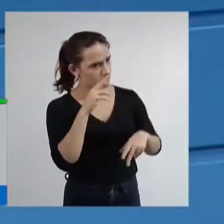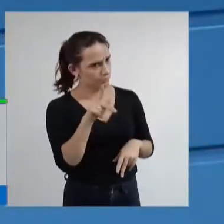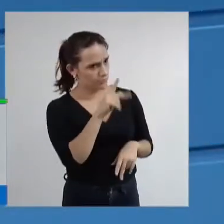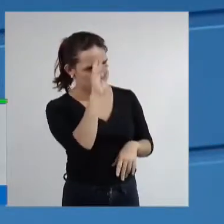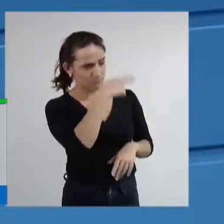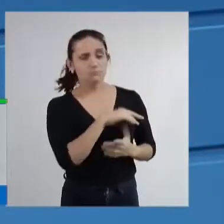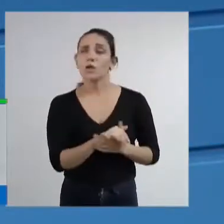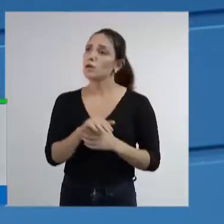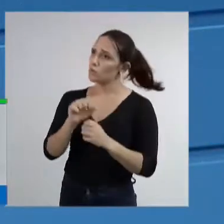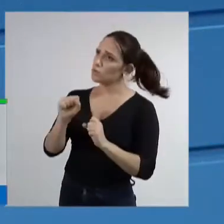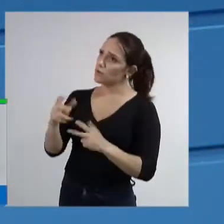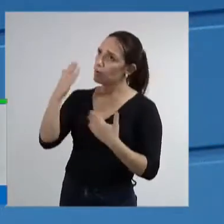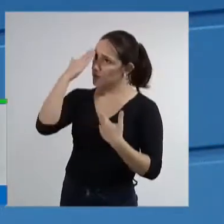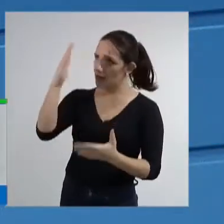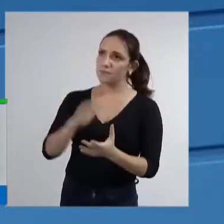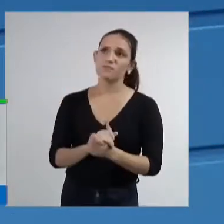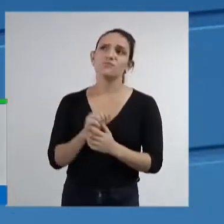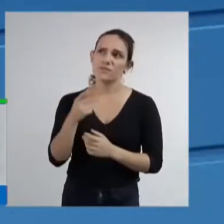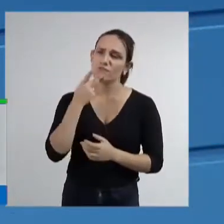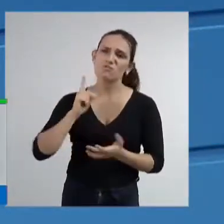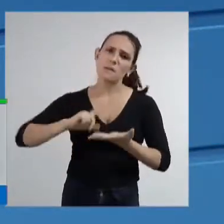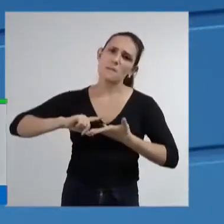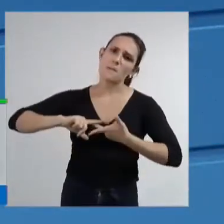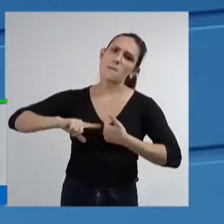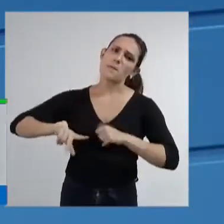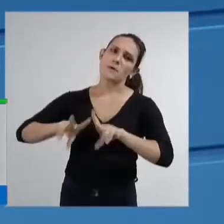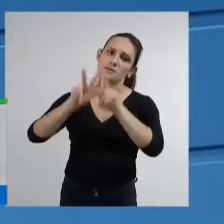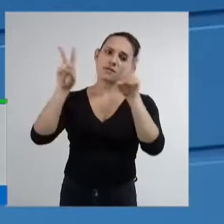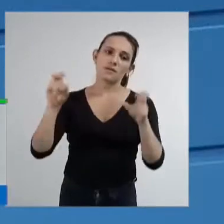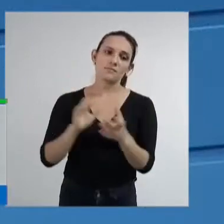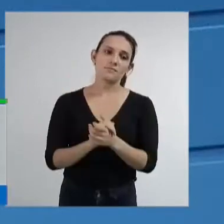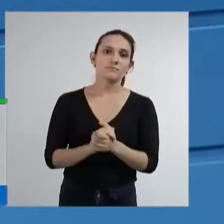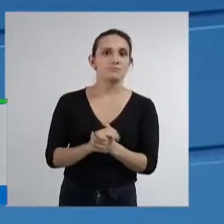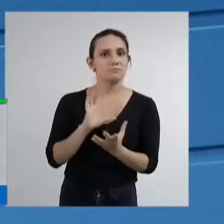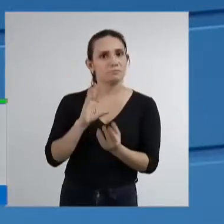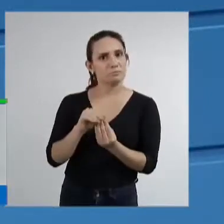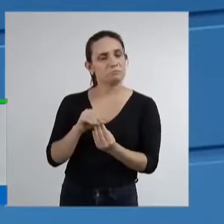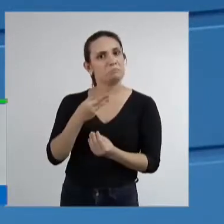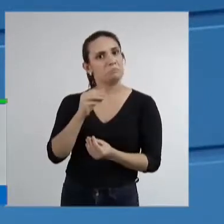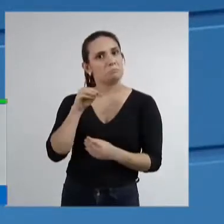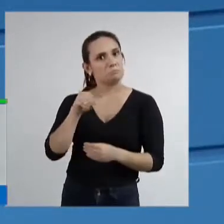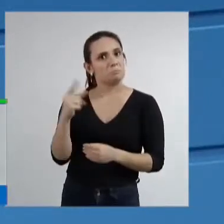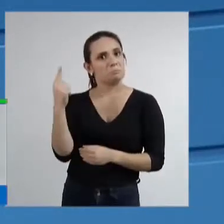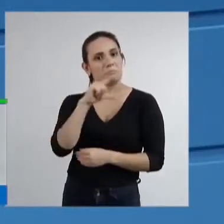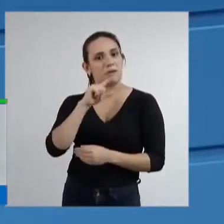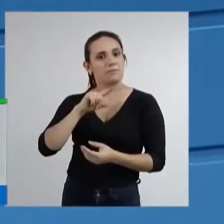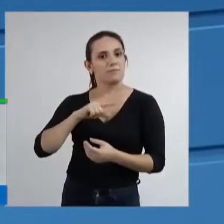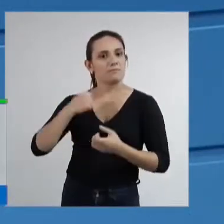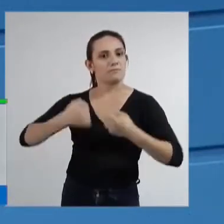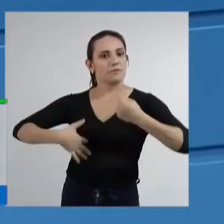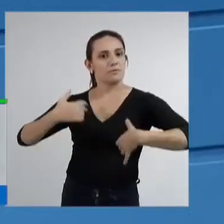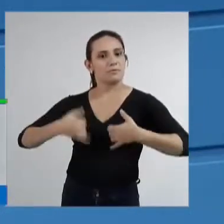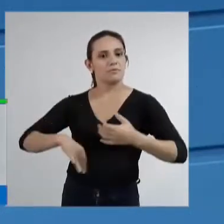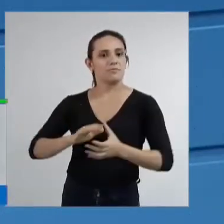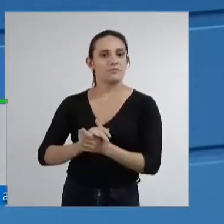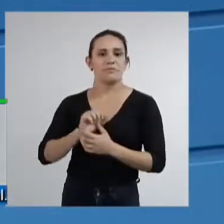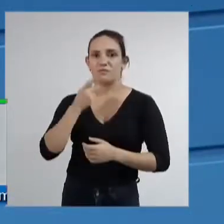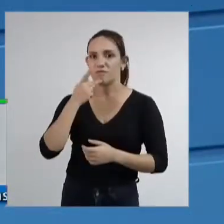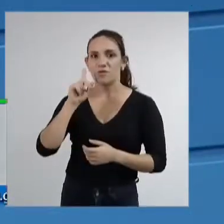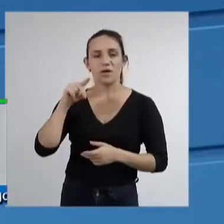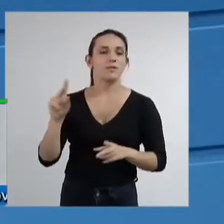o seguinte, Vossa Excelência abordou vários assuntos em menos de 30 minutos, começando sobre a questão